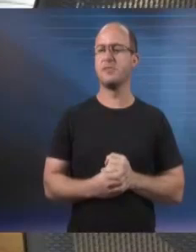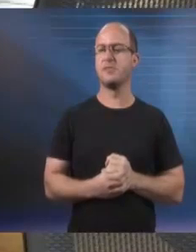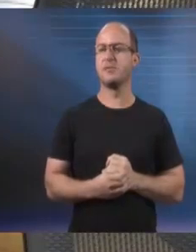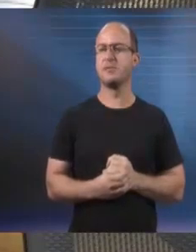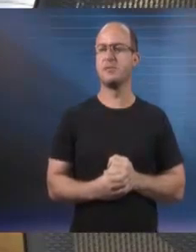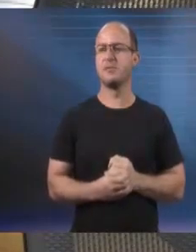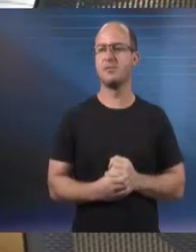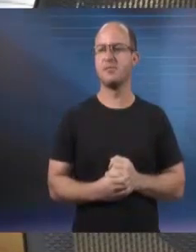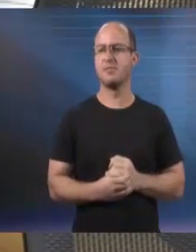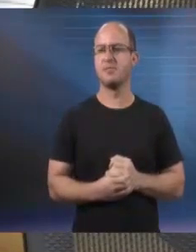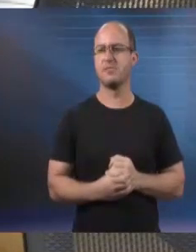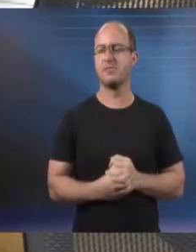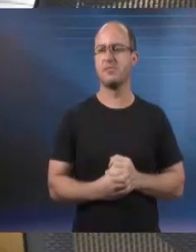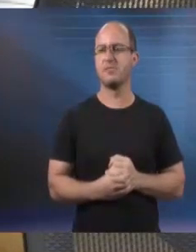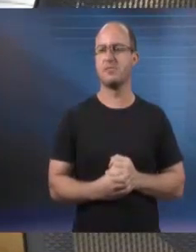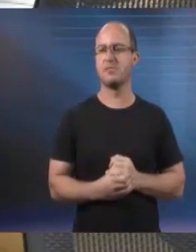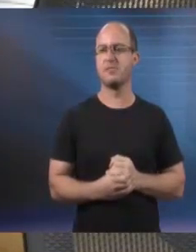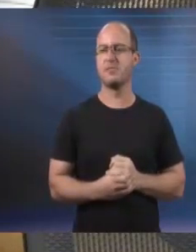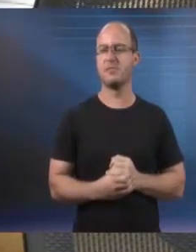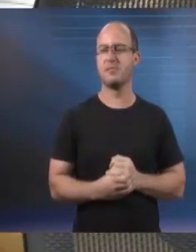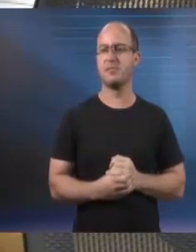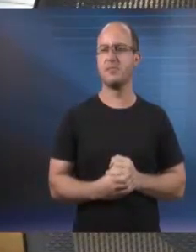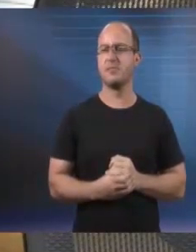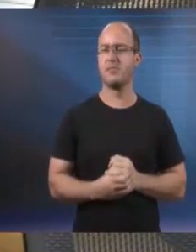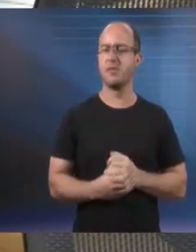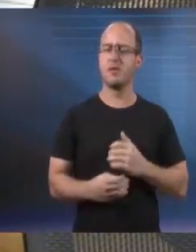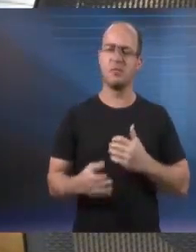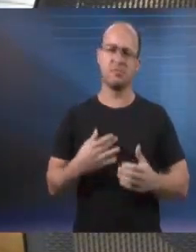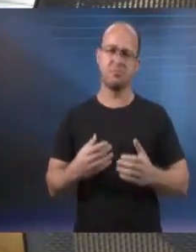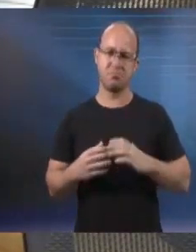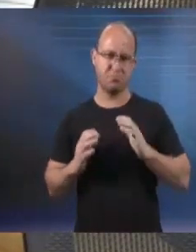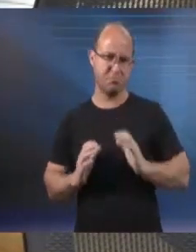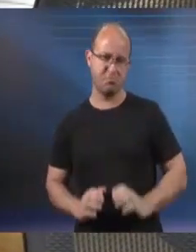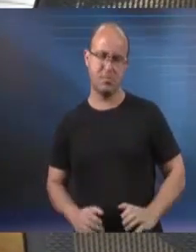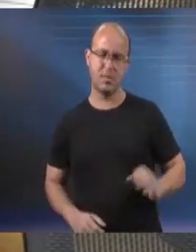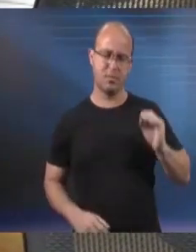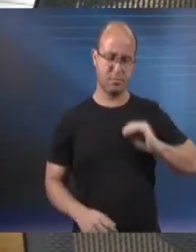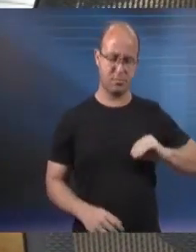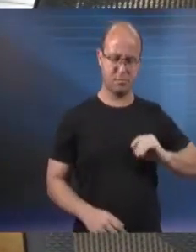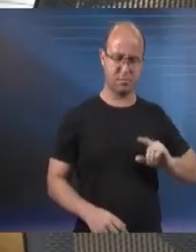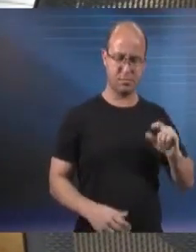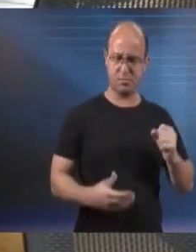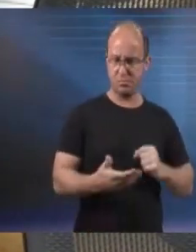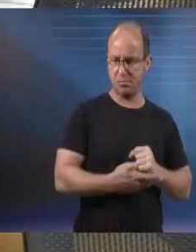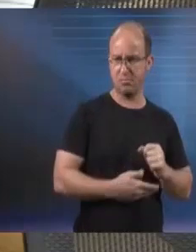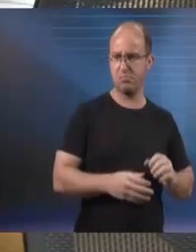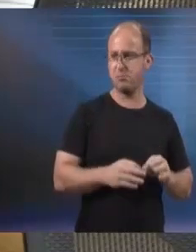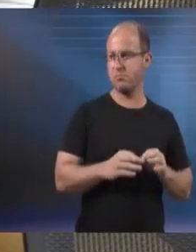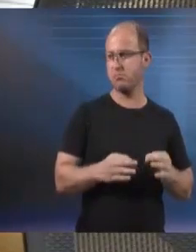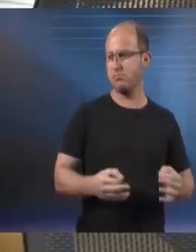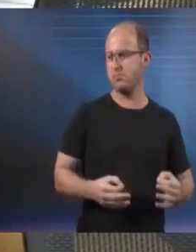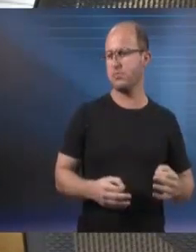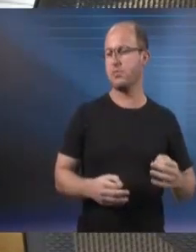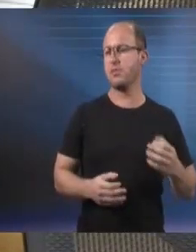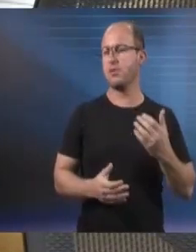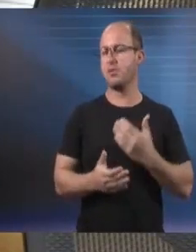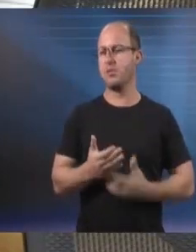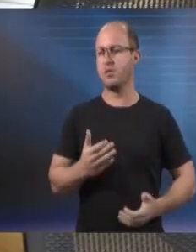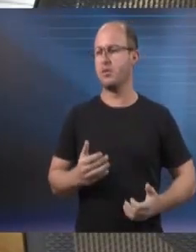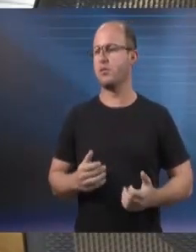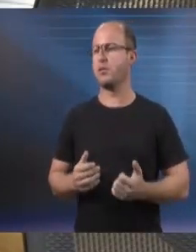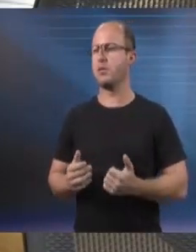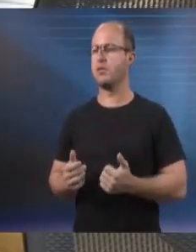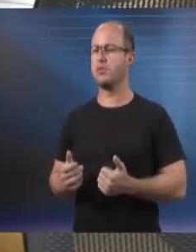desumano, principalmente com aqueles cidadãos que ganham um salário mínimo, que vão perder o seu poder de